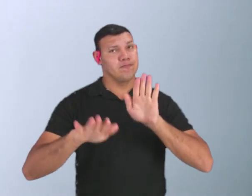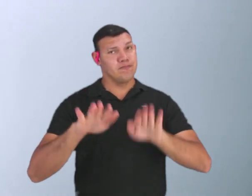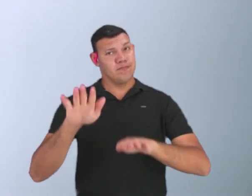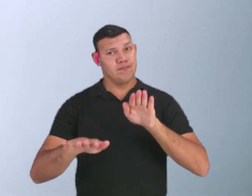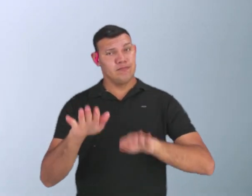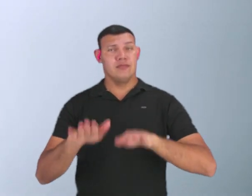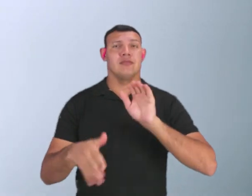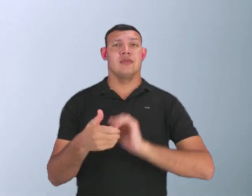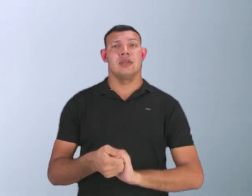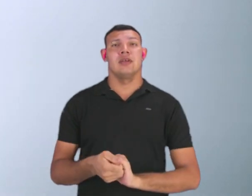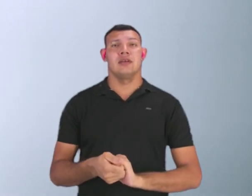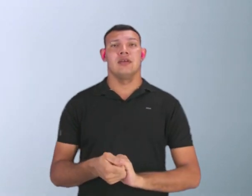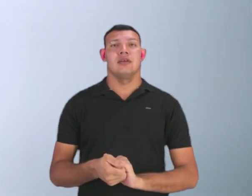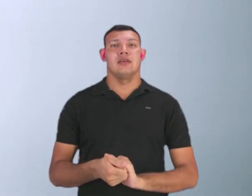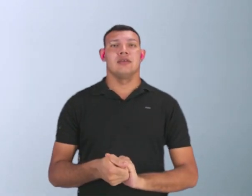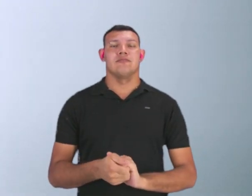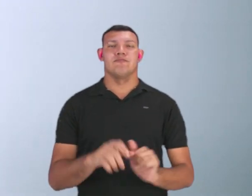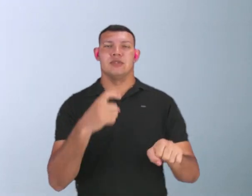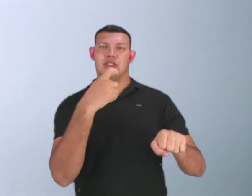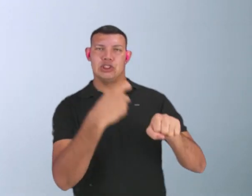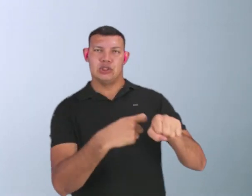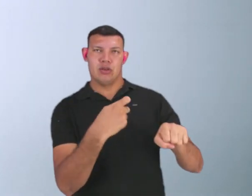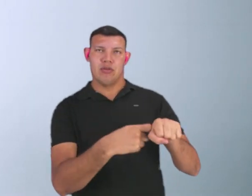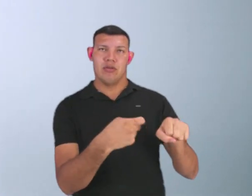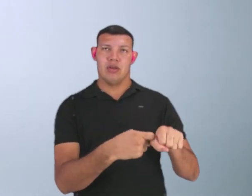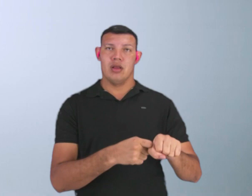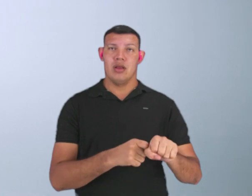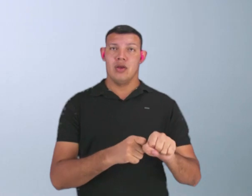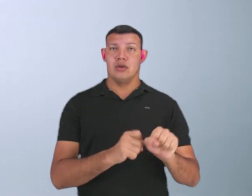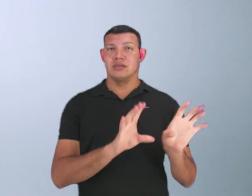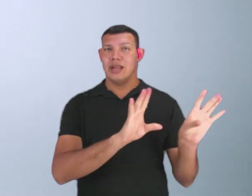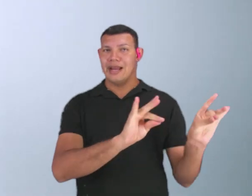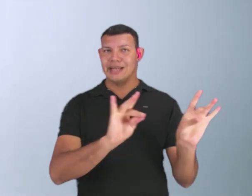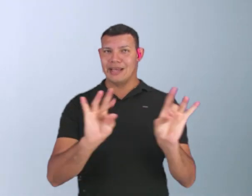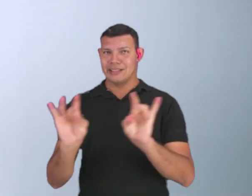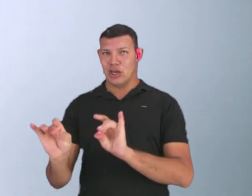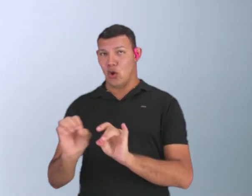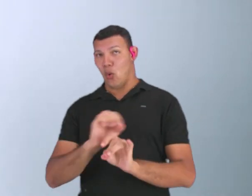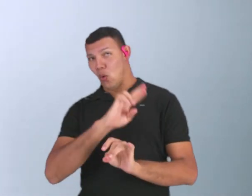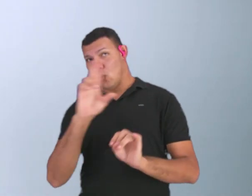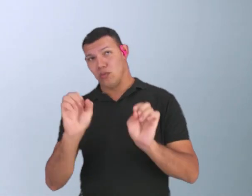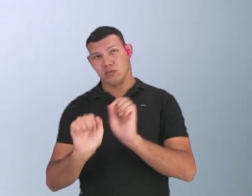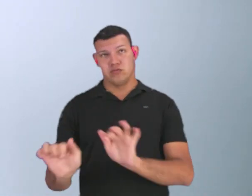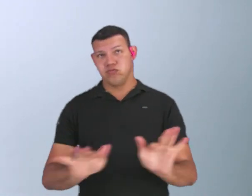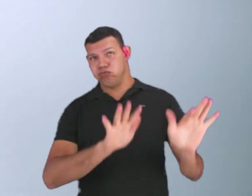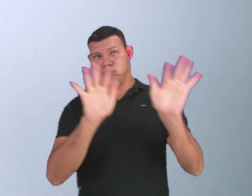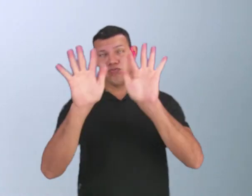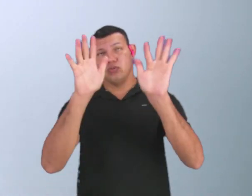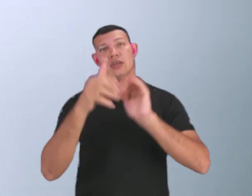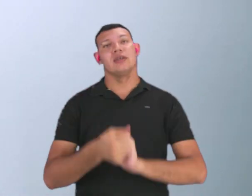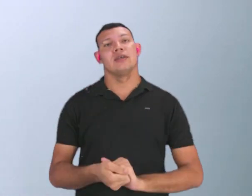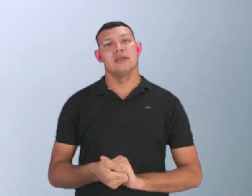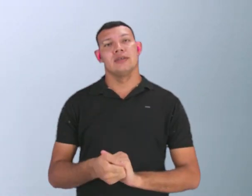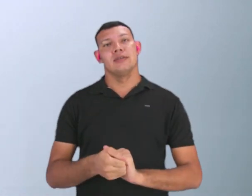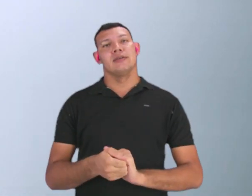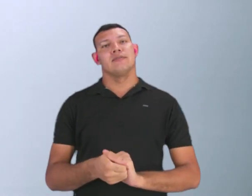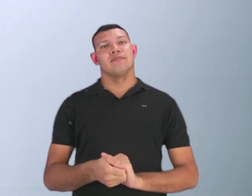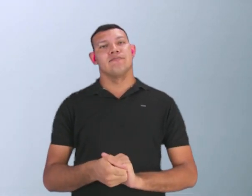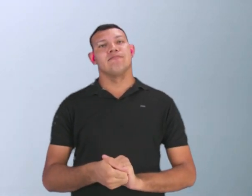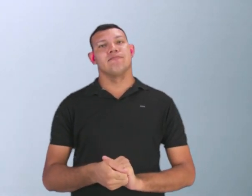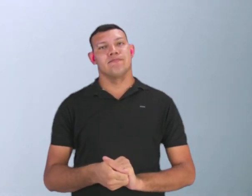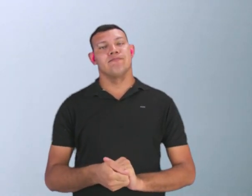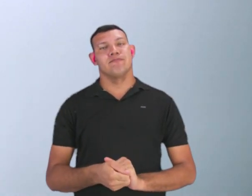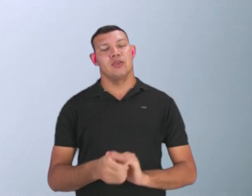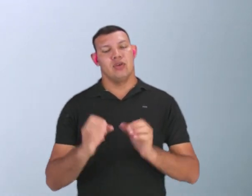por exemplo, do estado em que ele está, e você ainda precisa compreender que existe força interna também nesse sistema, que essa é a força entre